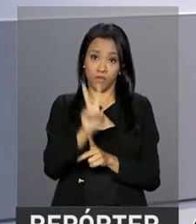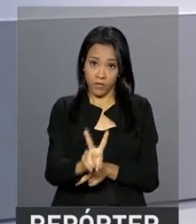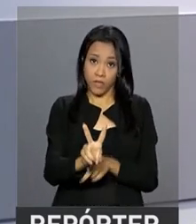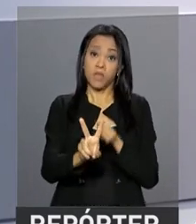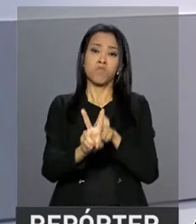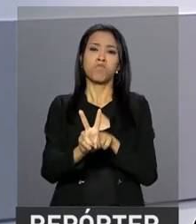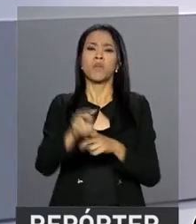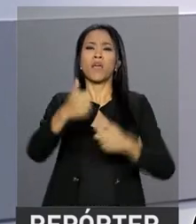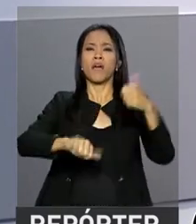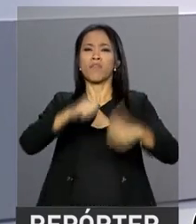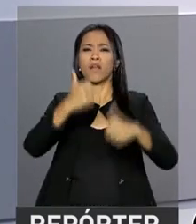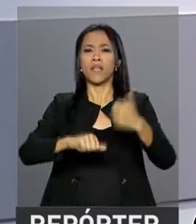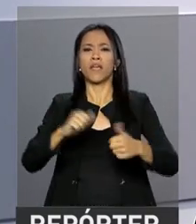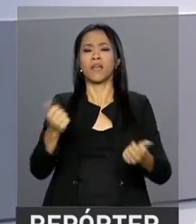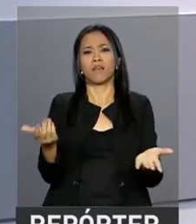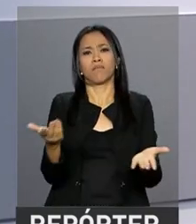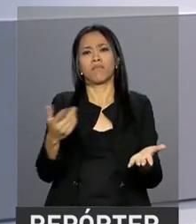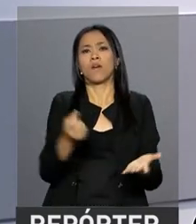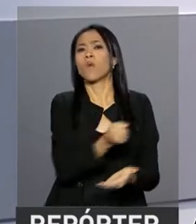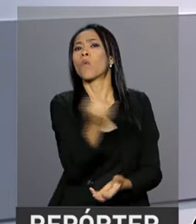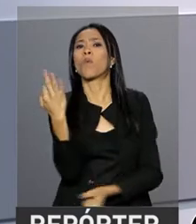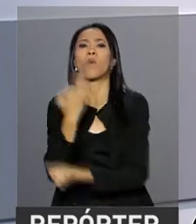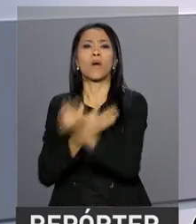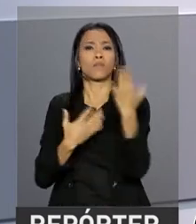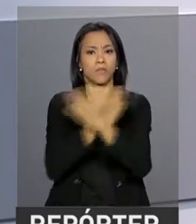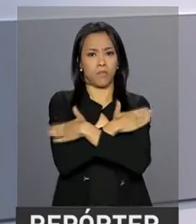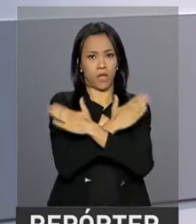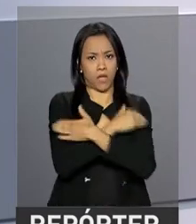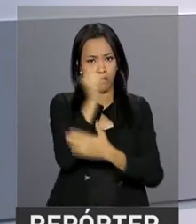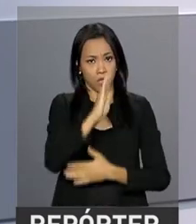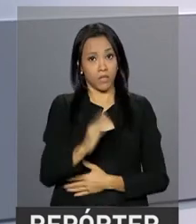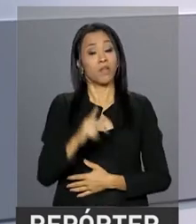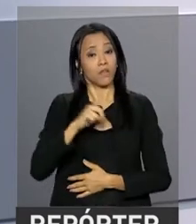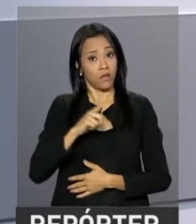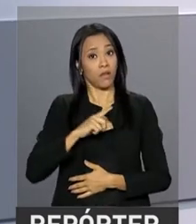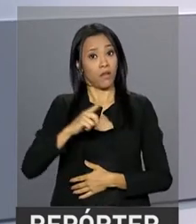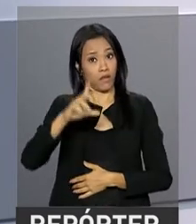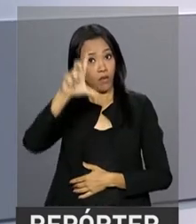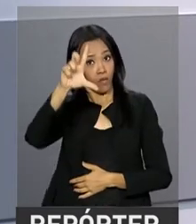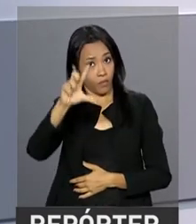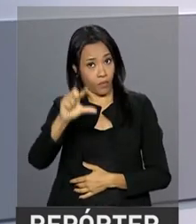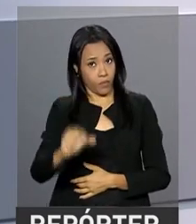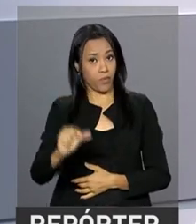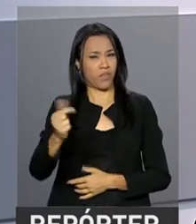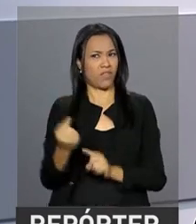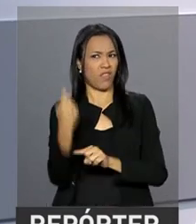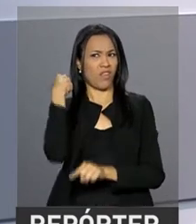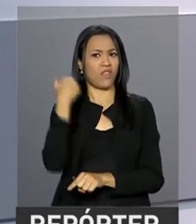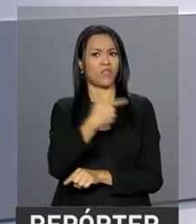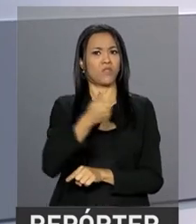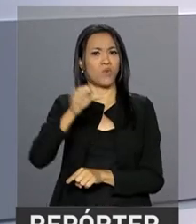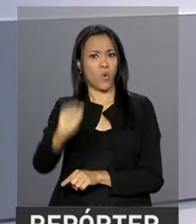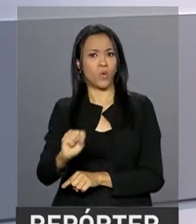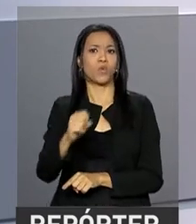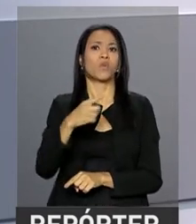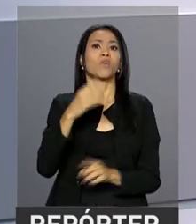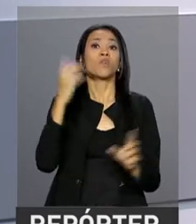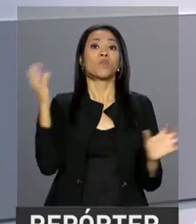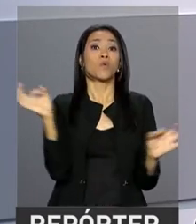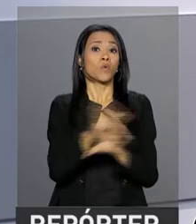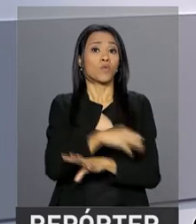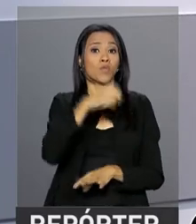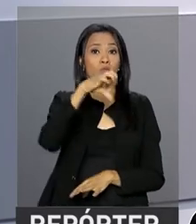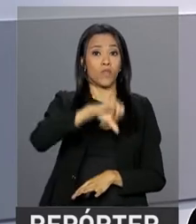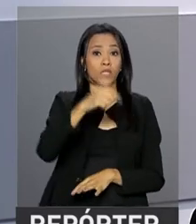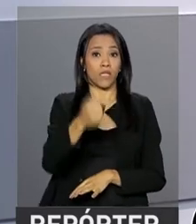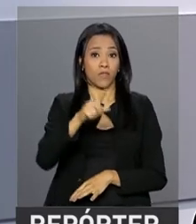no país, registrou em abril a queda mais acentuada desde setembro de 2008. O índice fechou o mês em 97,4